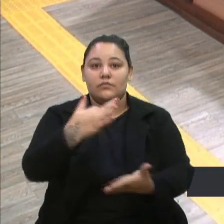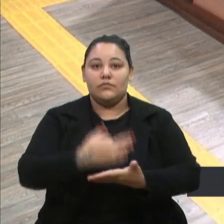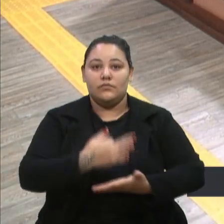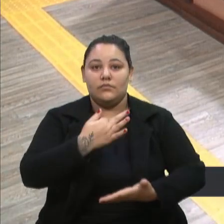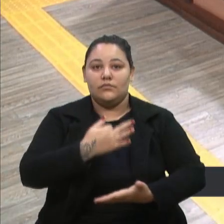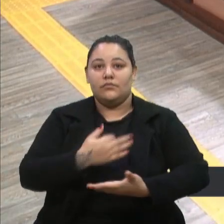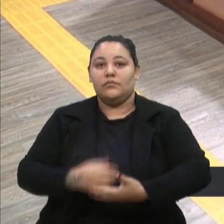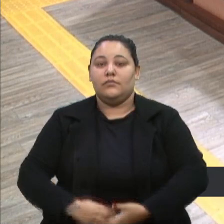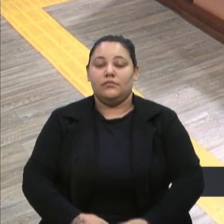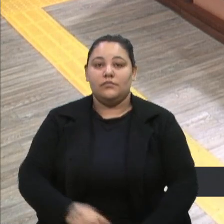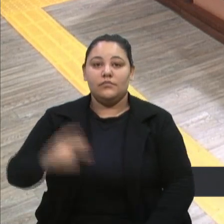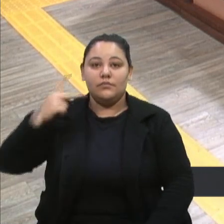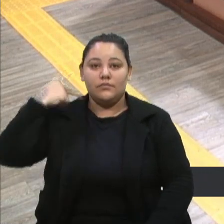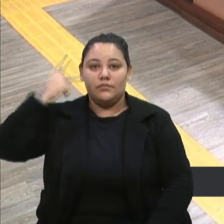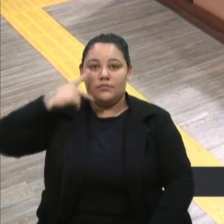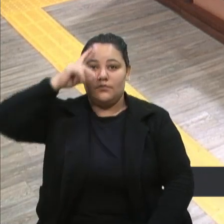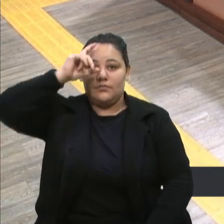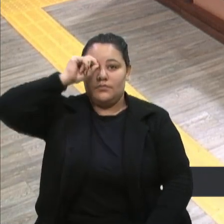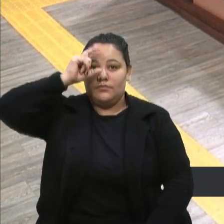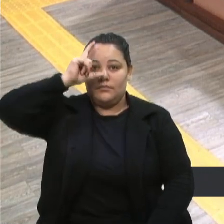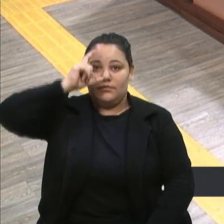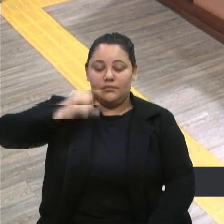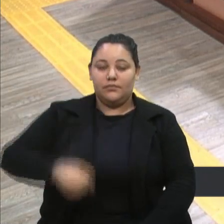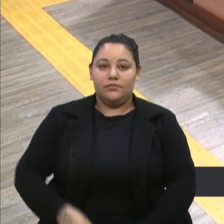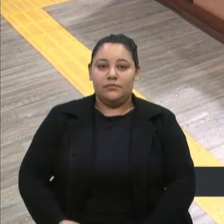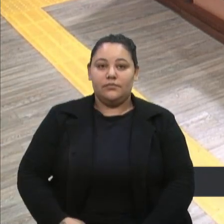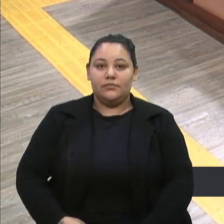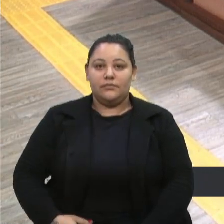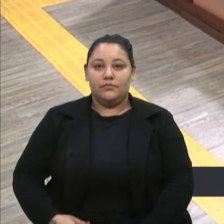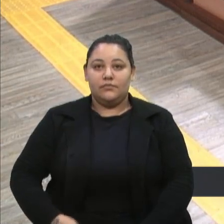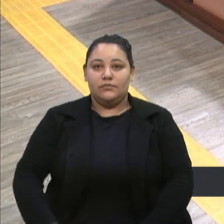Ausente. Vereador Scalco.